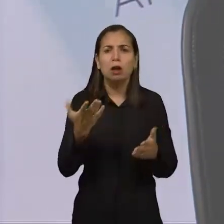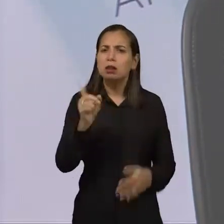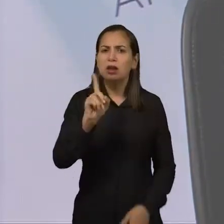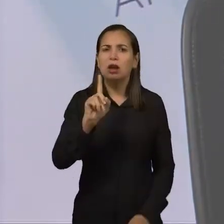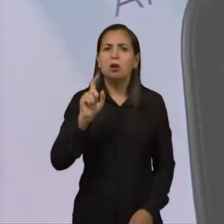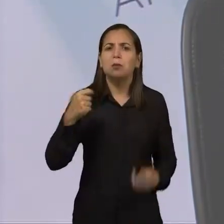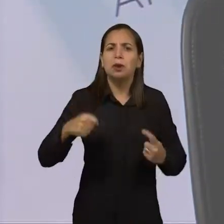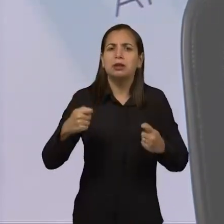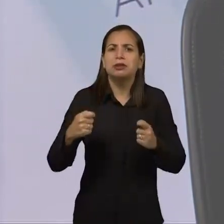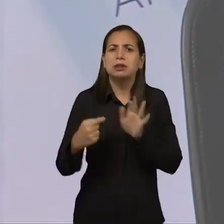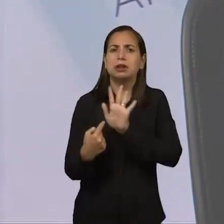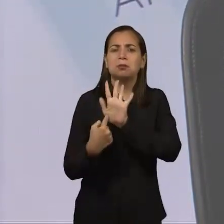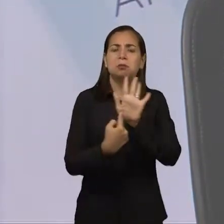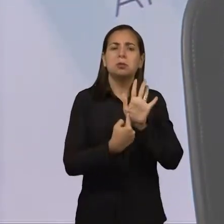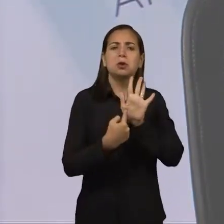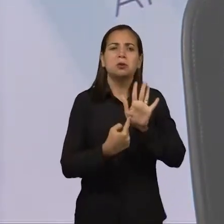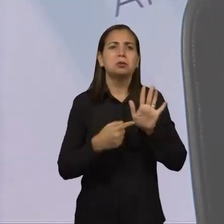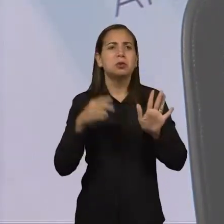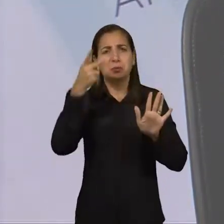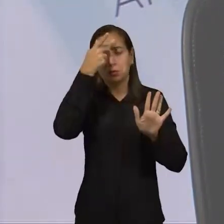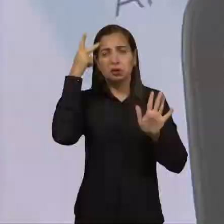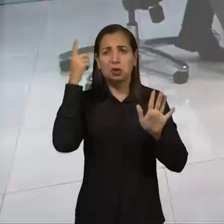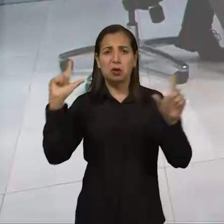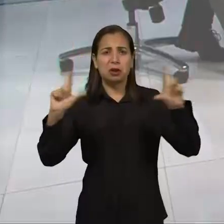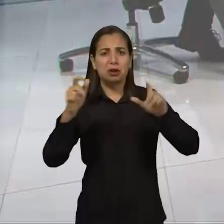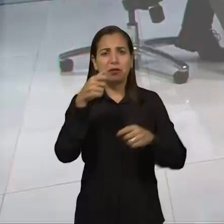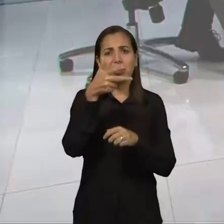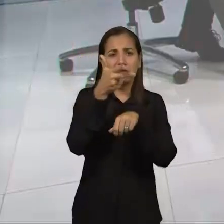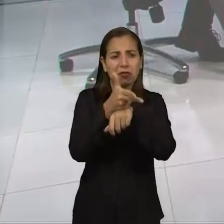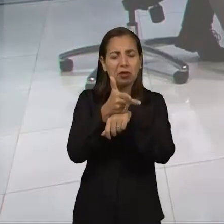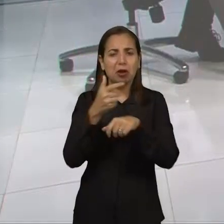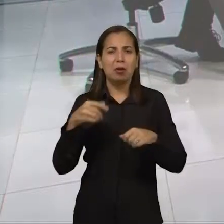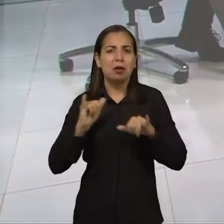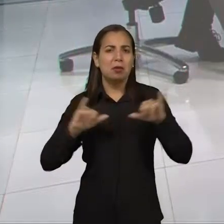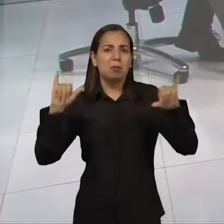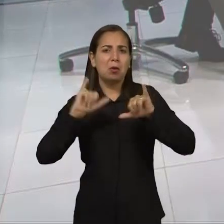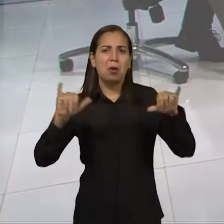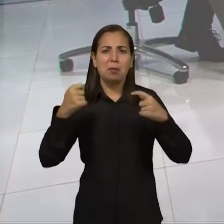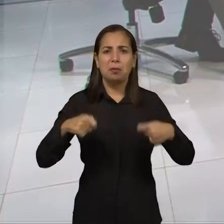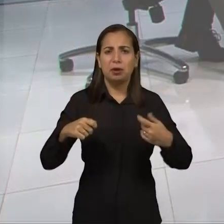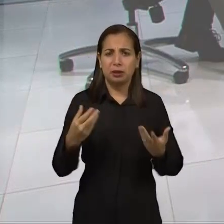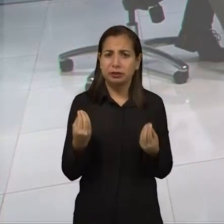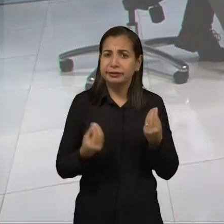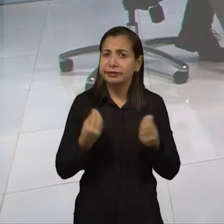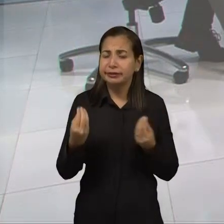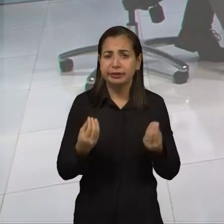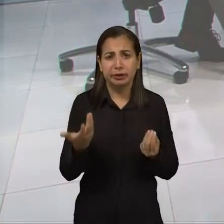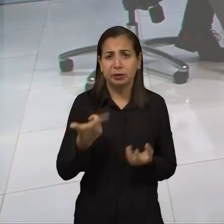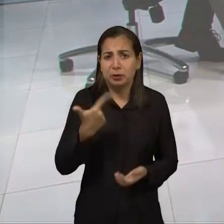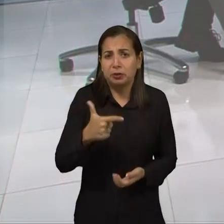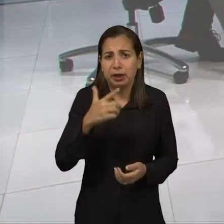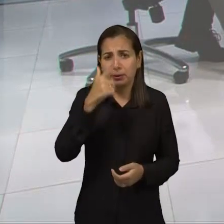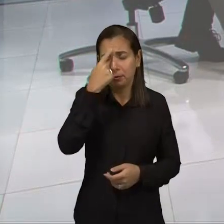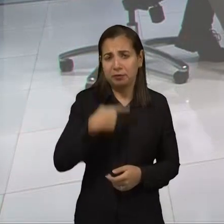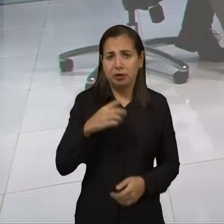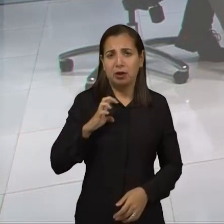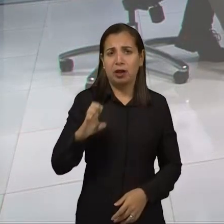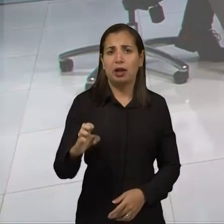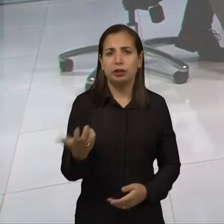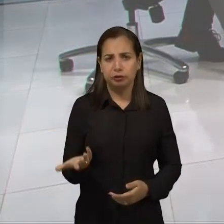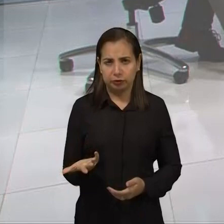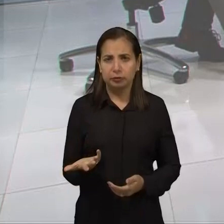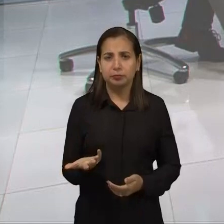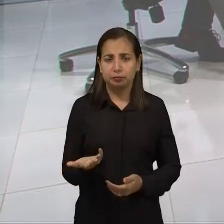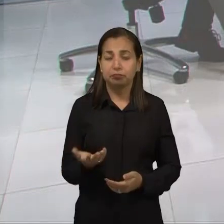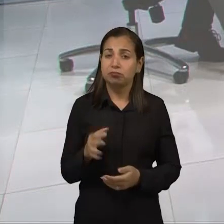Como se resolve isso? Se resolve mas o ministro acabando... o ministro Gilmar Mendes, você não o está isentando não desse isentando.